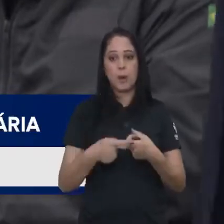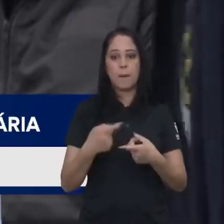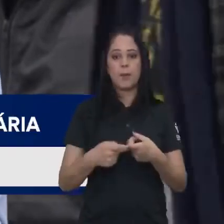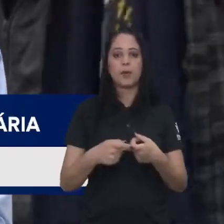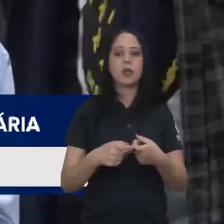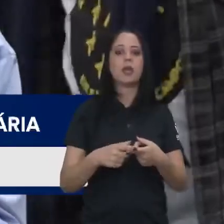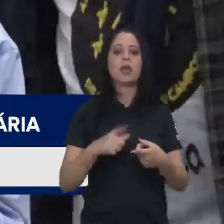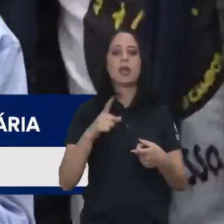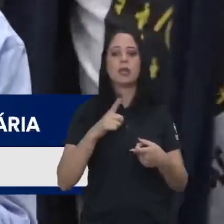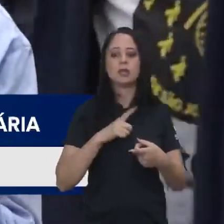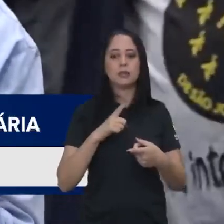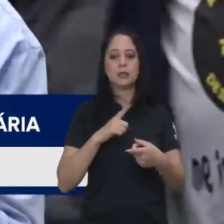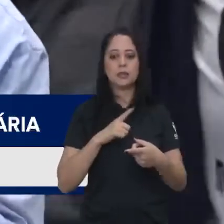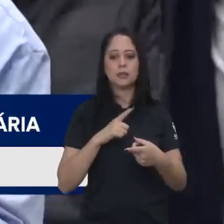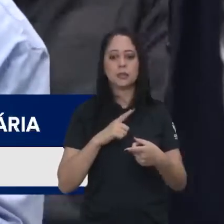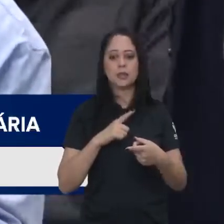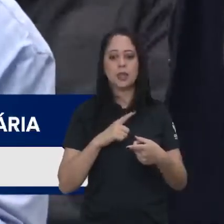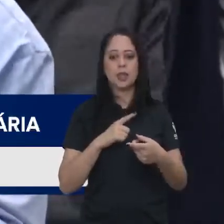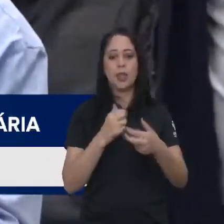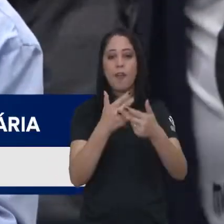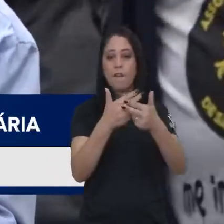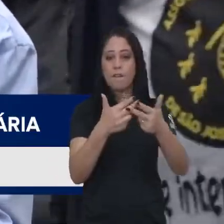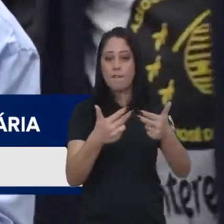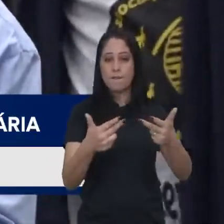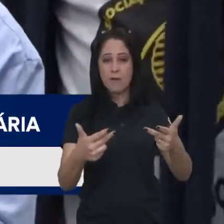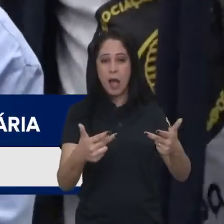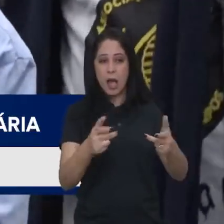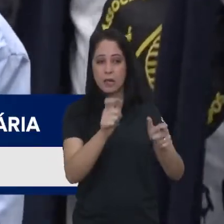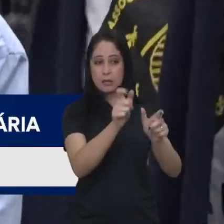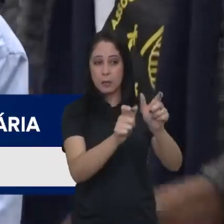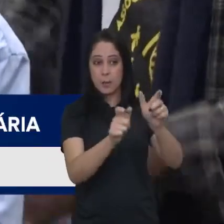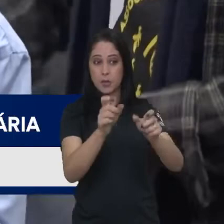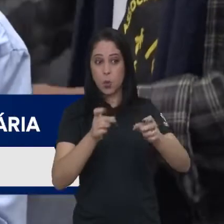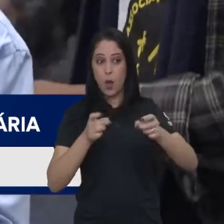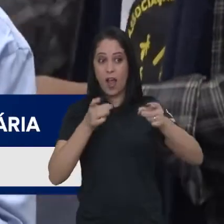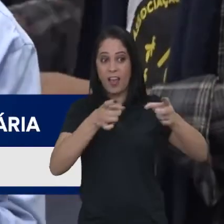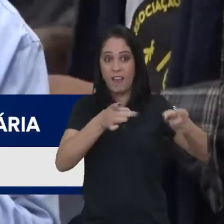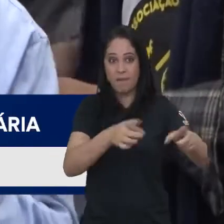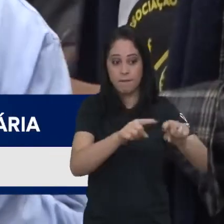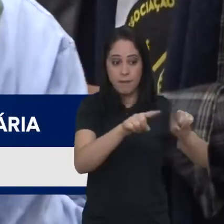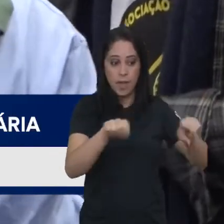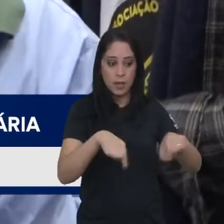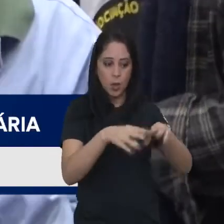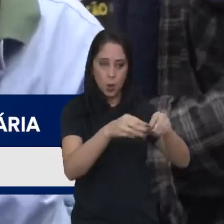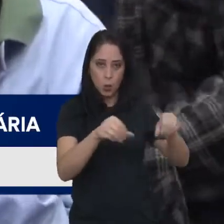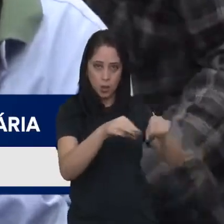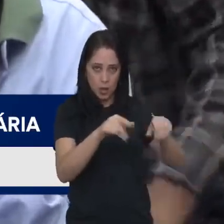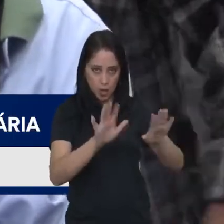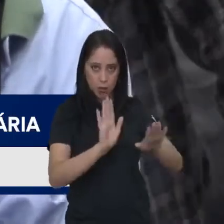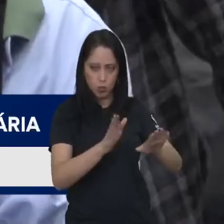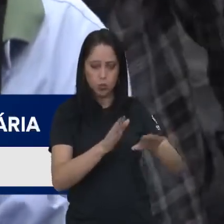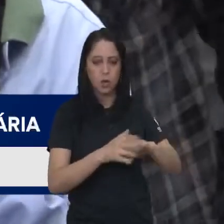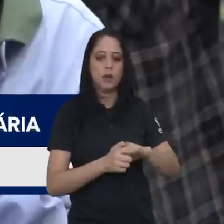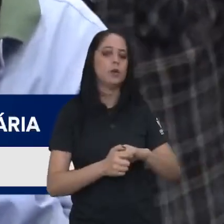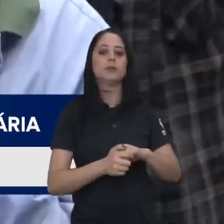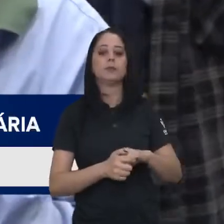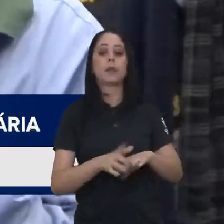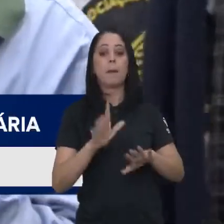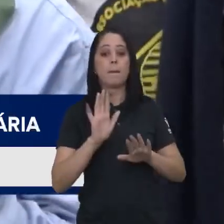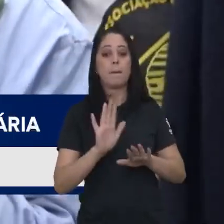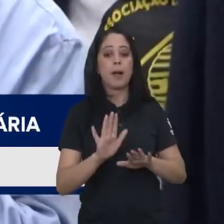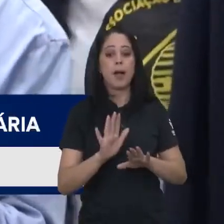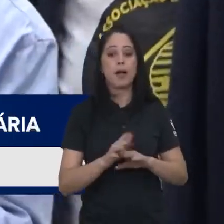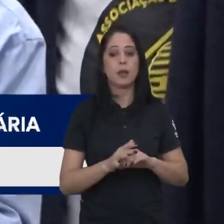porque lá são vários proprietários que medeiram suas terras, então são realmente núcleos, mas